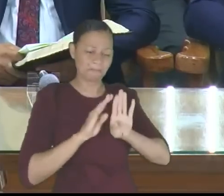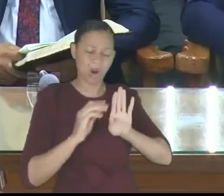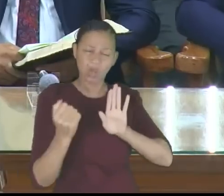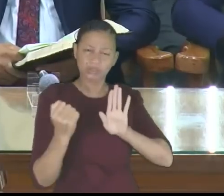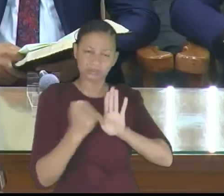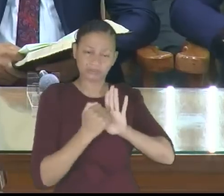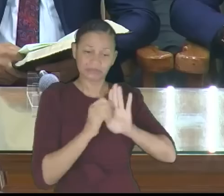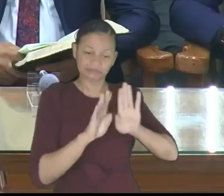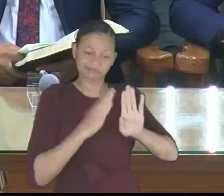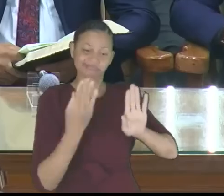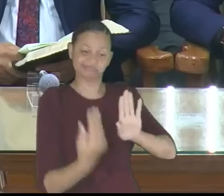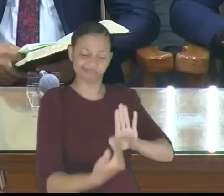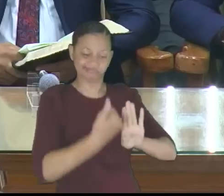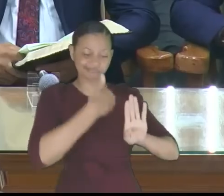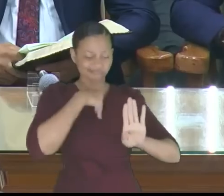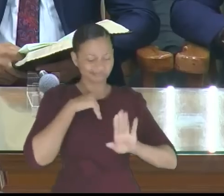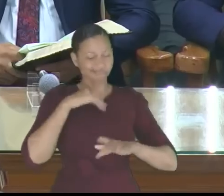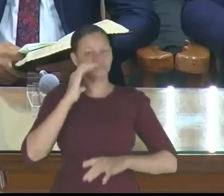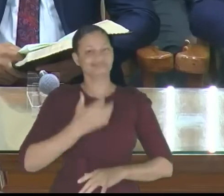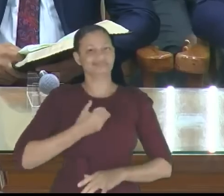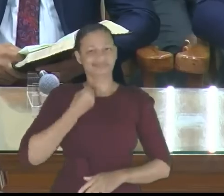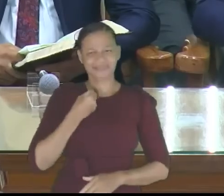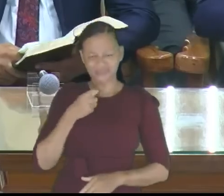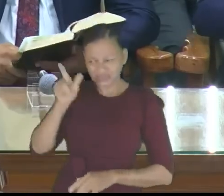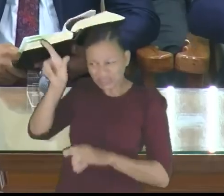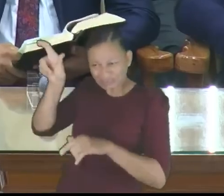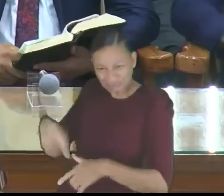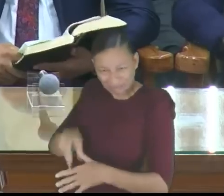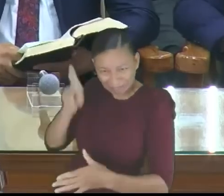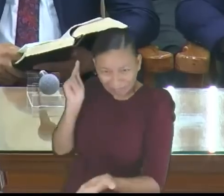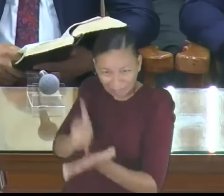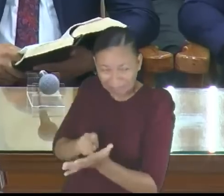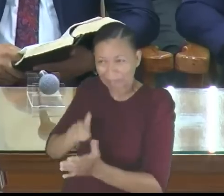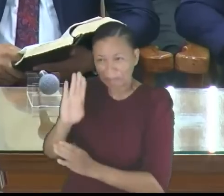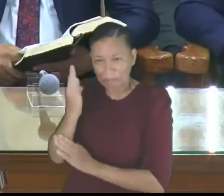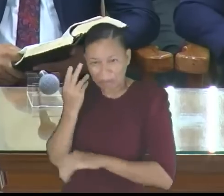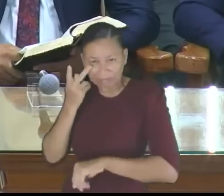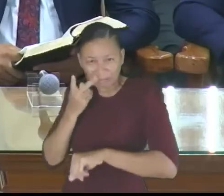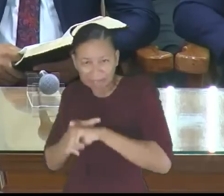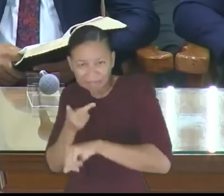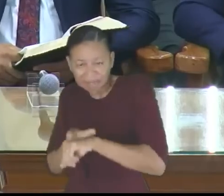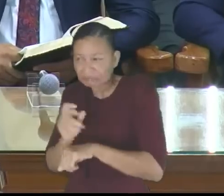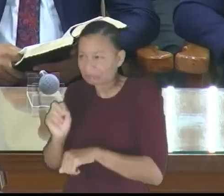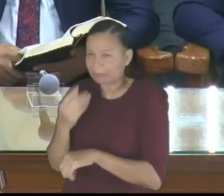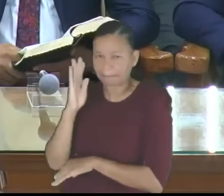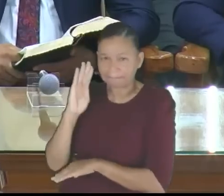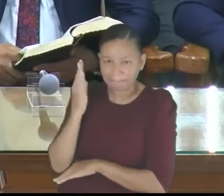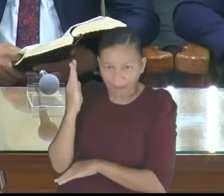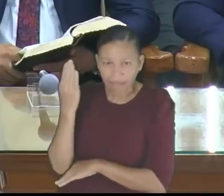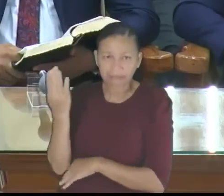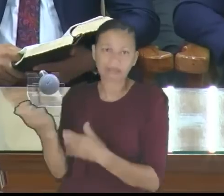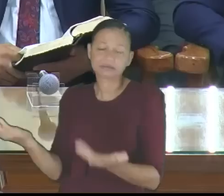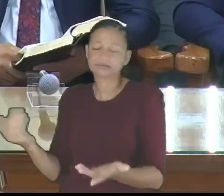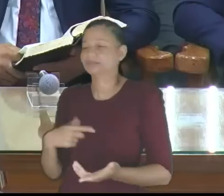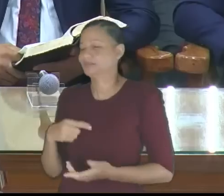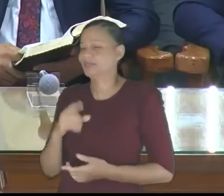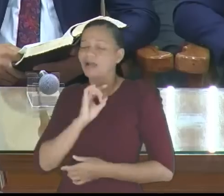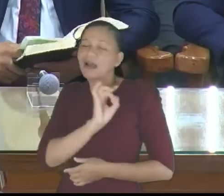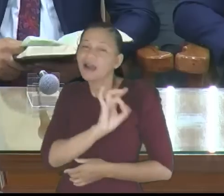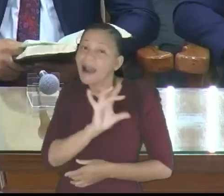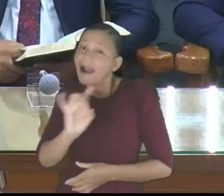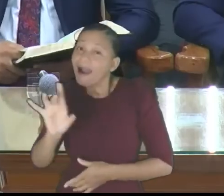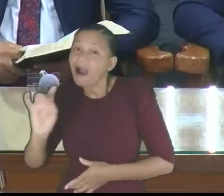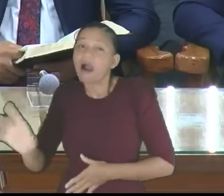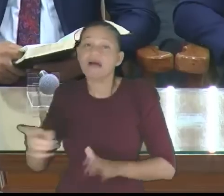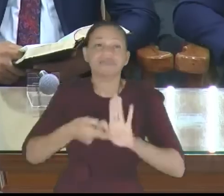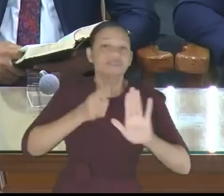mim, salvar-se. Evidentemente que Jesus não é uma porta de vidro, nem uma porta de madeira. Cada metáfora dessa tem uma